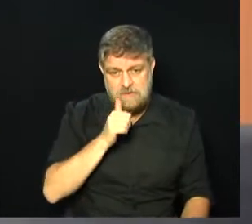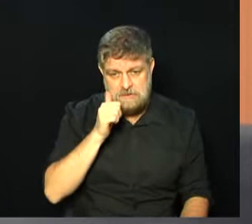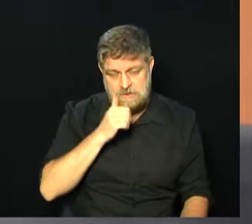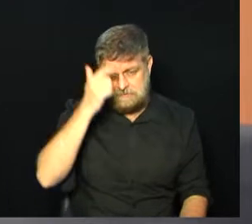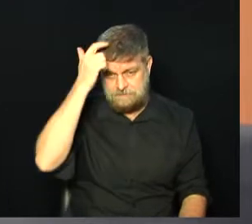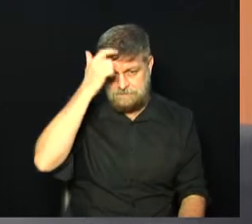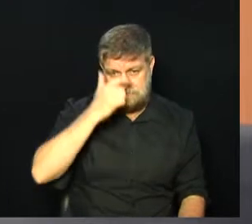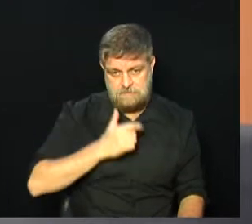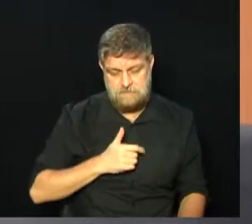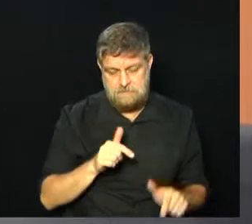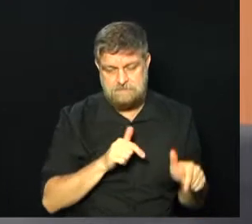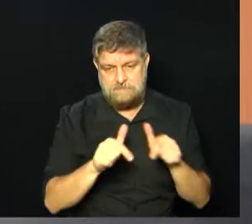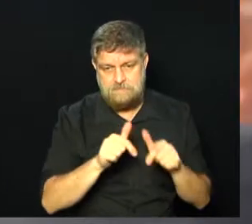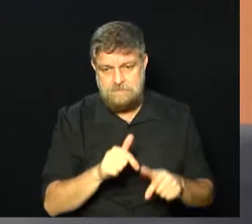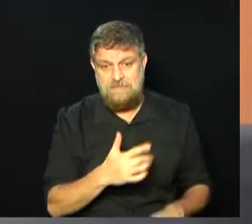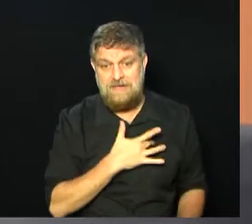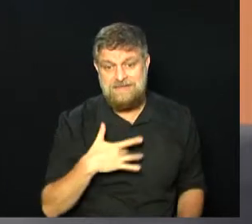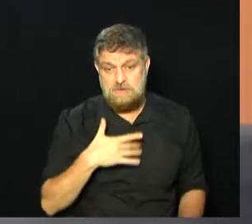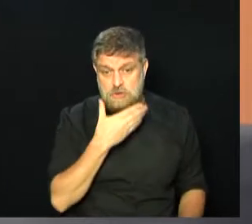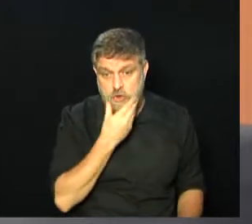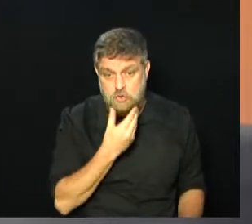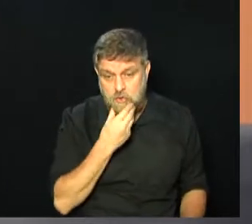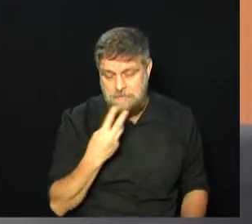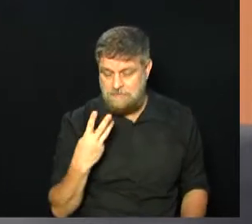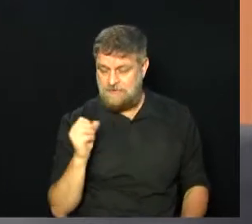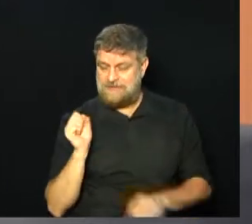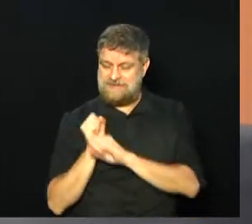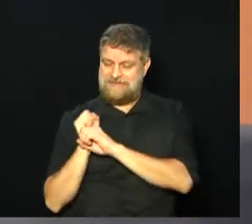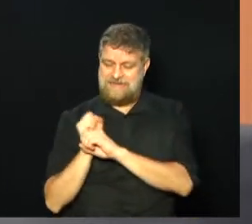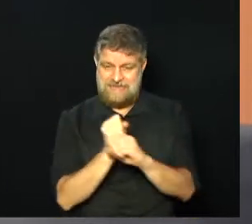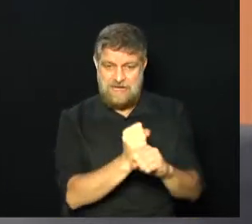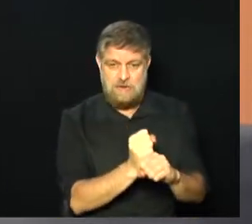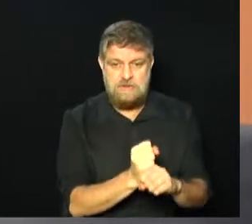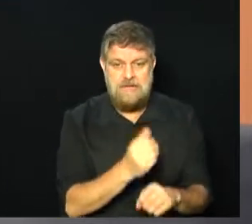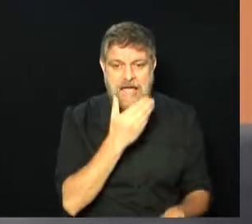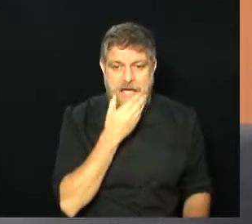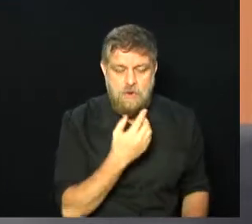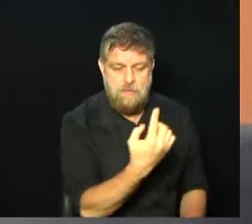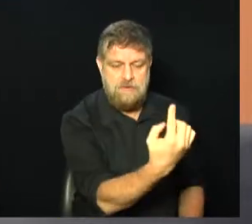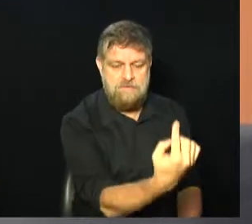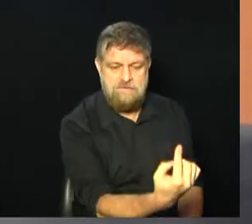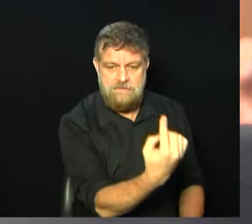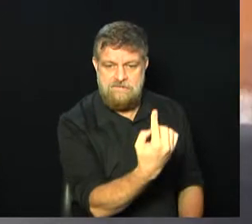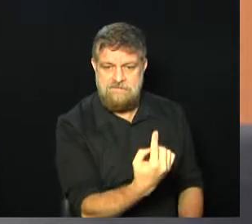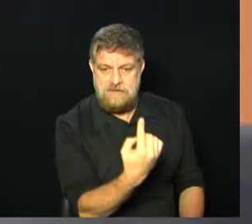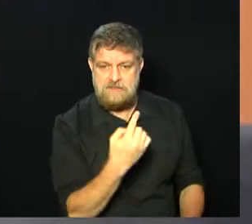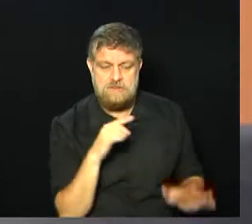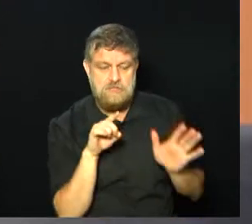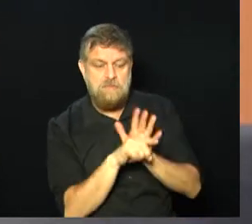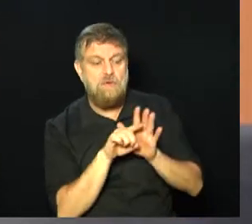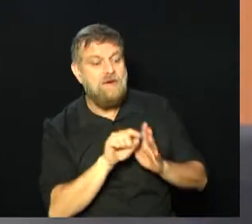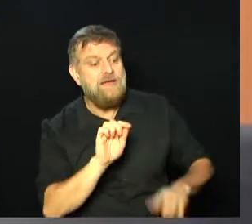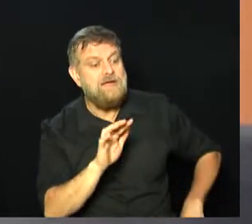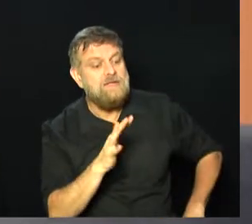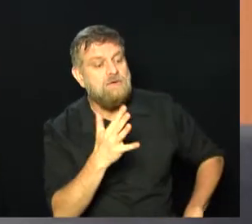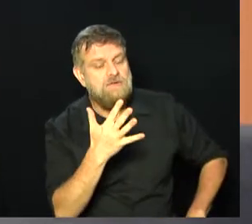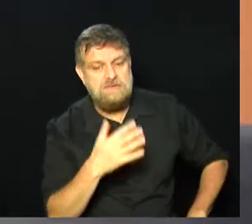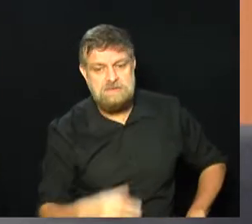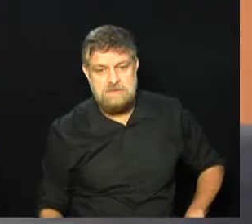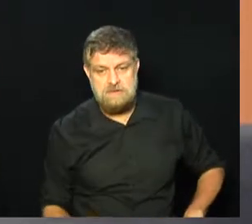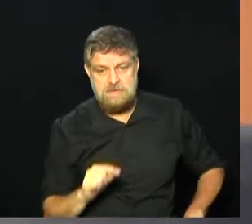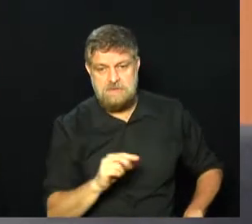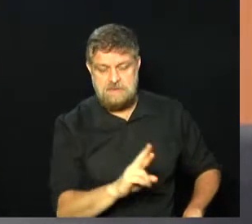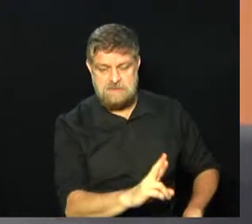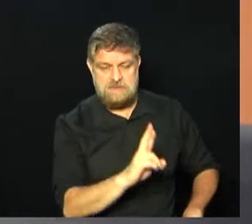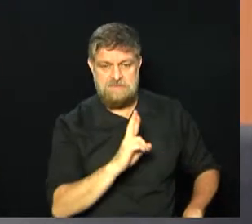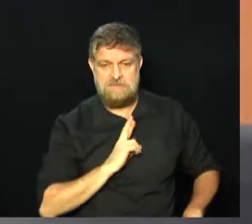atendi urologia por mais de 30 anos, e muitos homens chegavam lá no consultório, a gente perguntava, o que está acontecendo? Eles diziam,